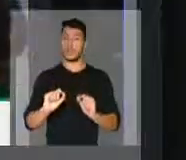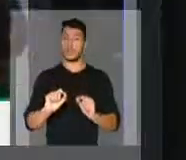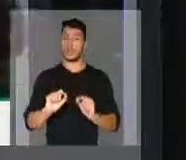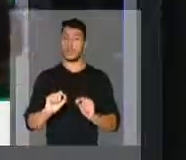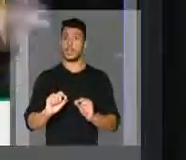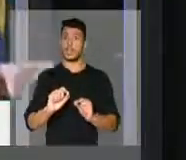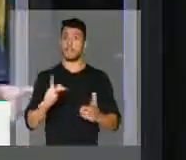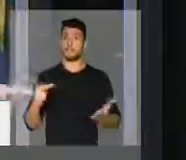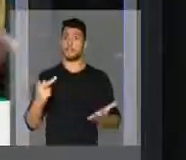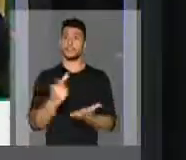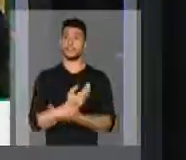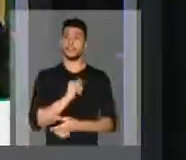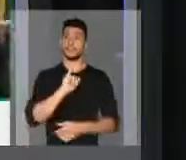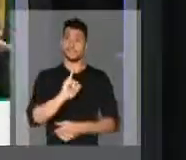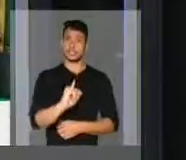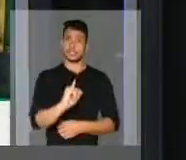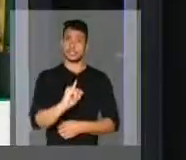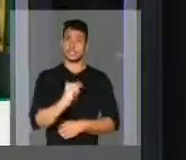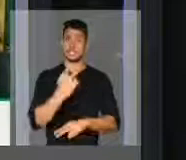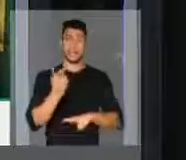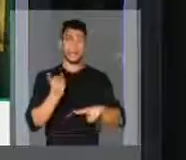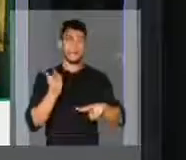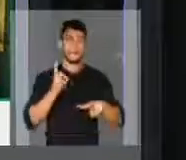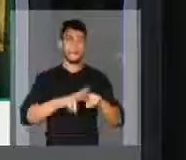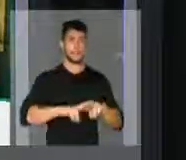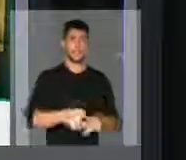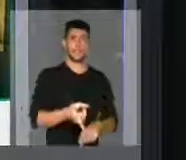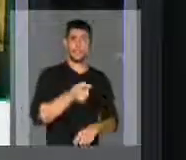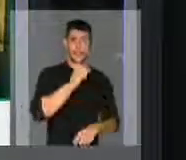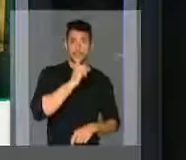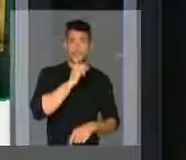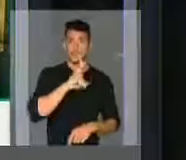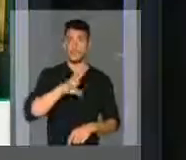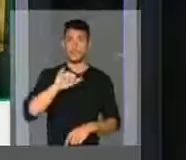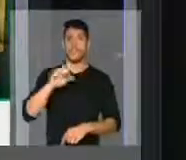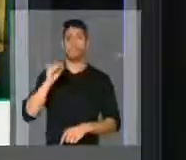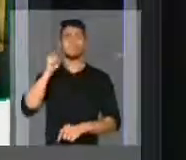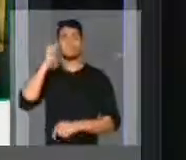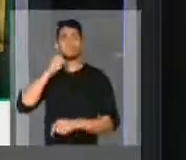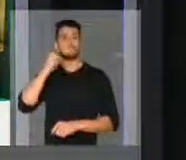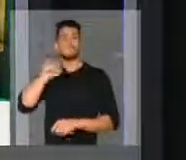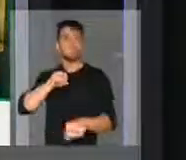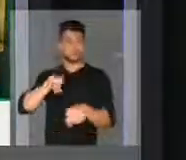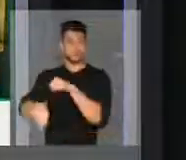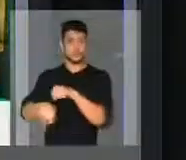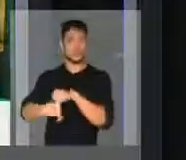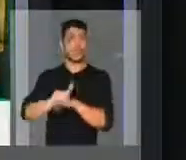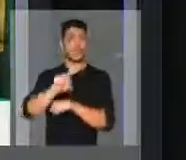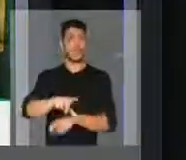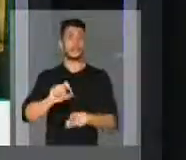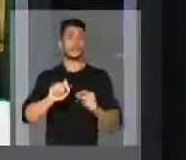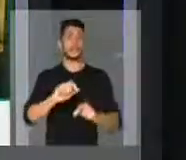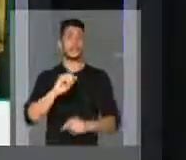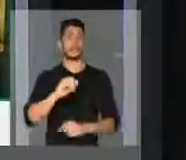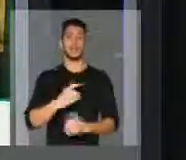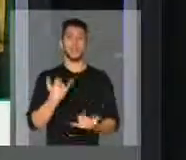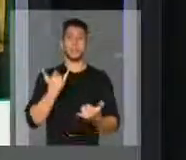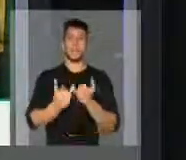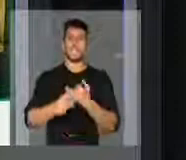asfalto: presídio mudo, senador morto. Isso chega, né, é uma ameaça